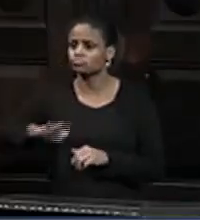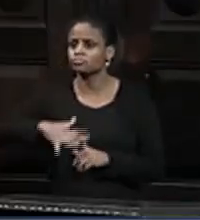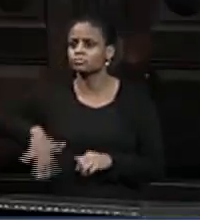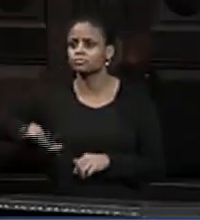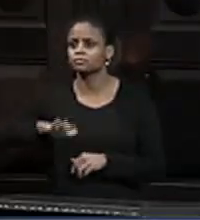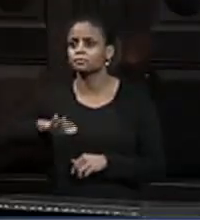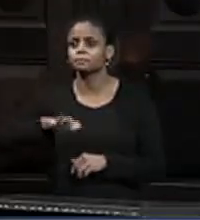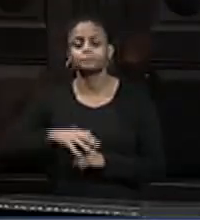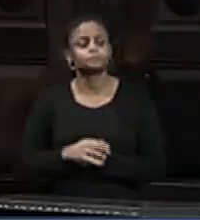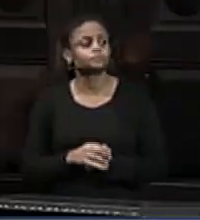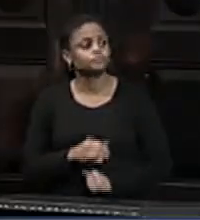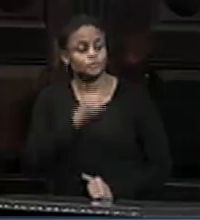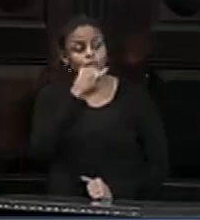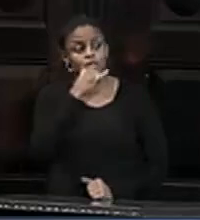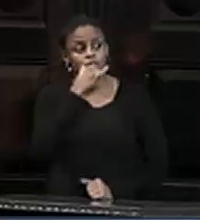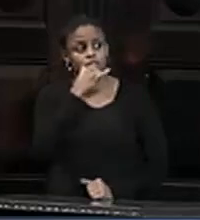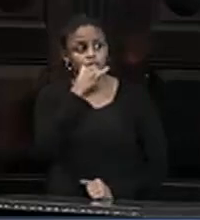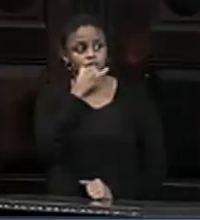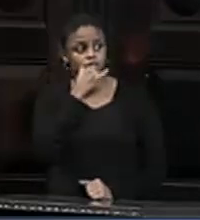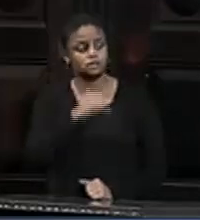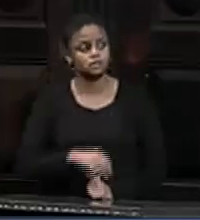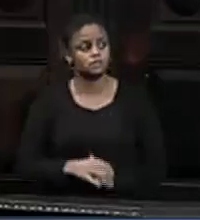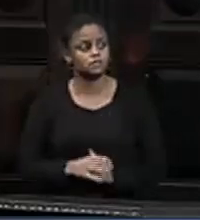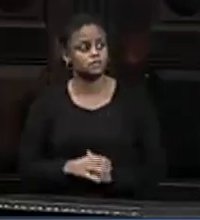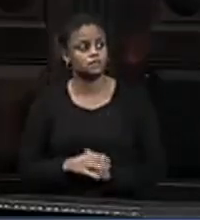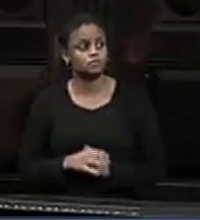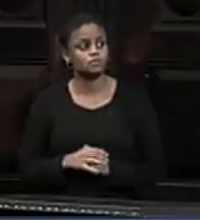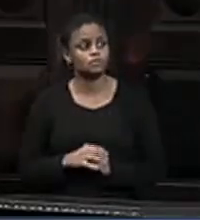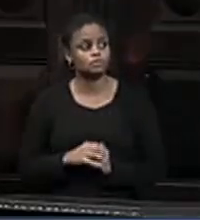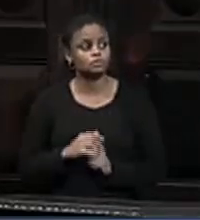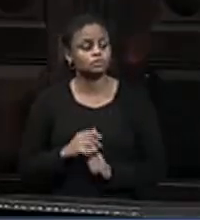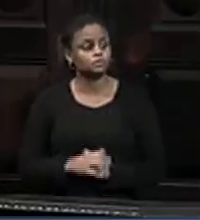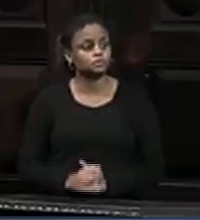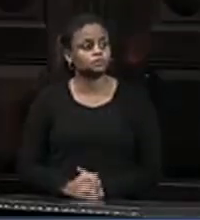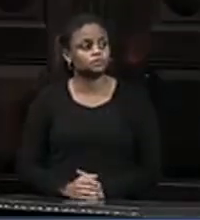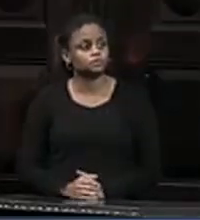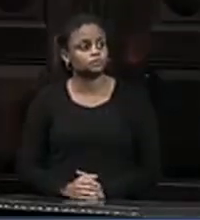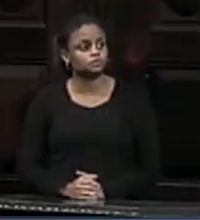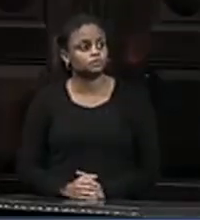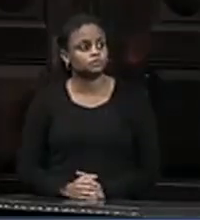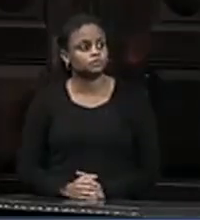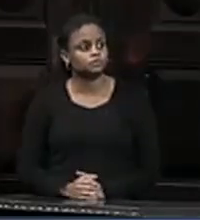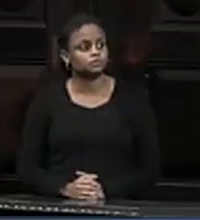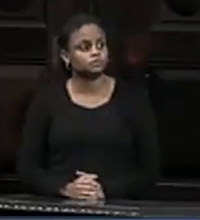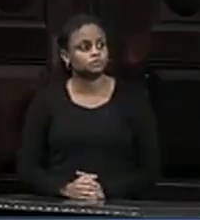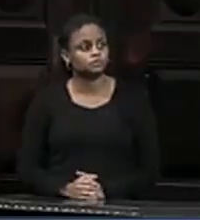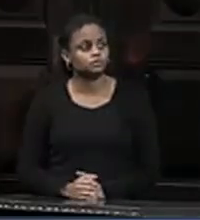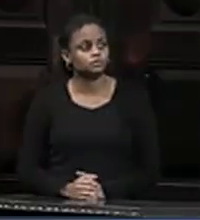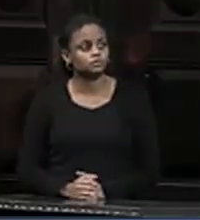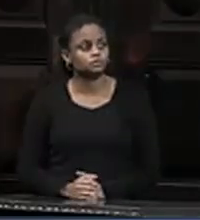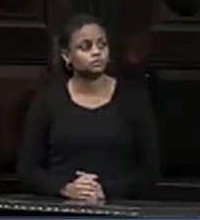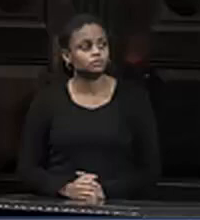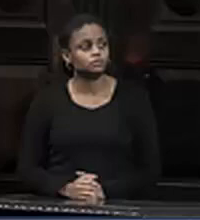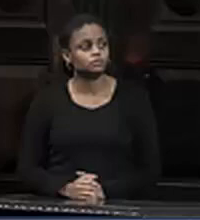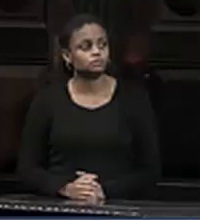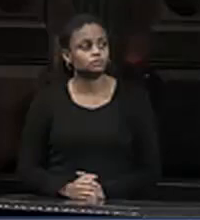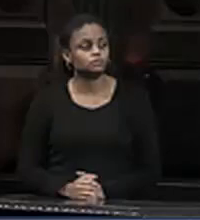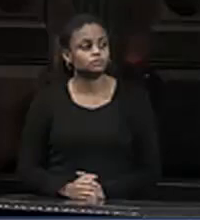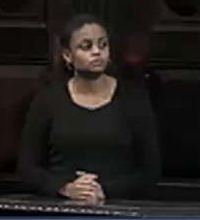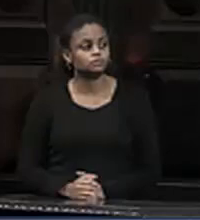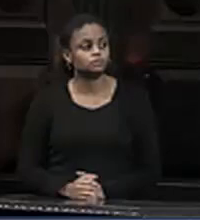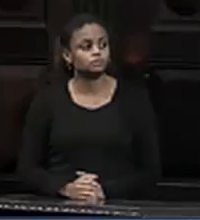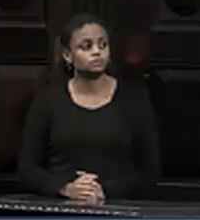um exemplo, e é uma figura que transita pelo país afora, como uma figura